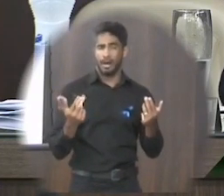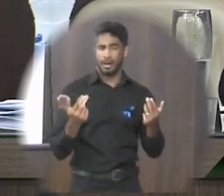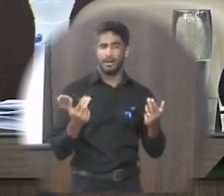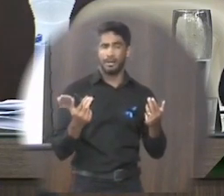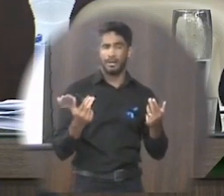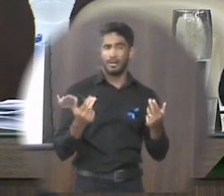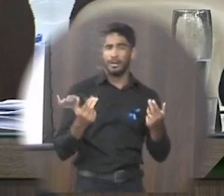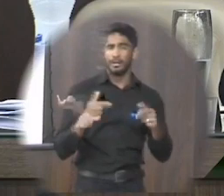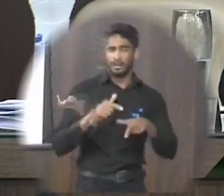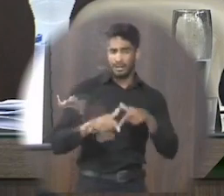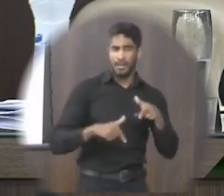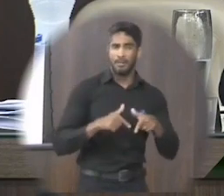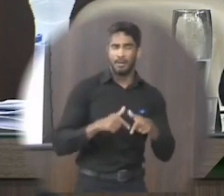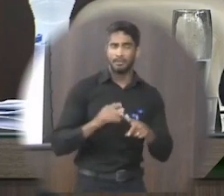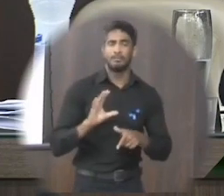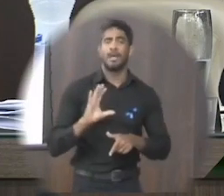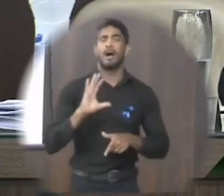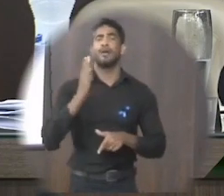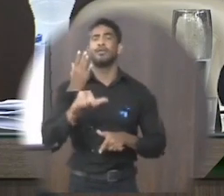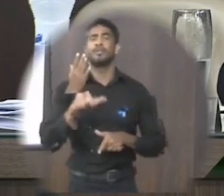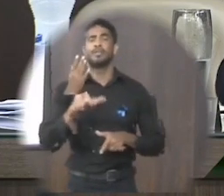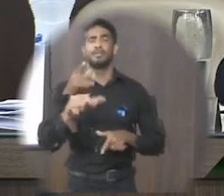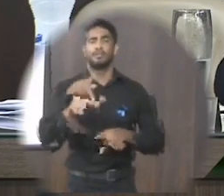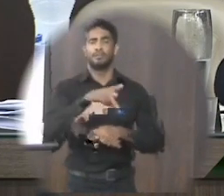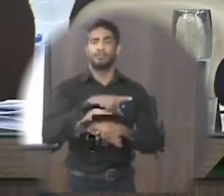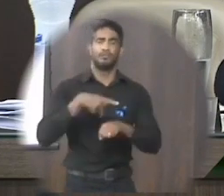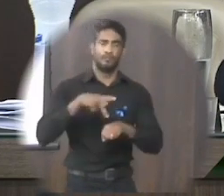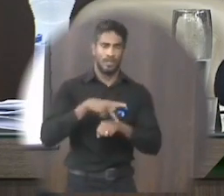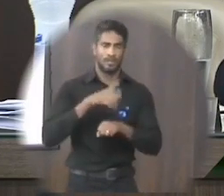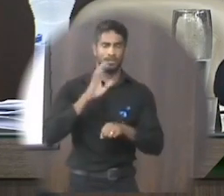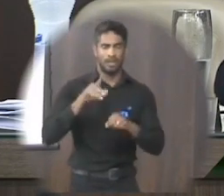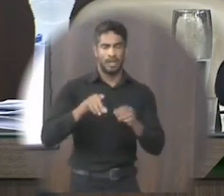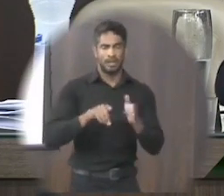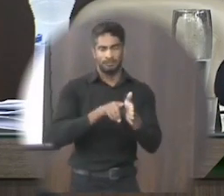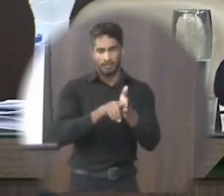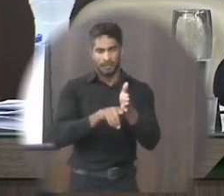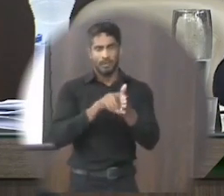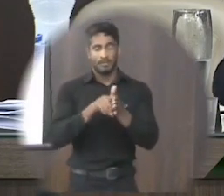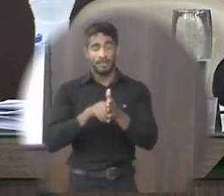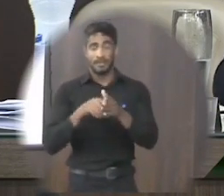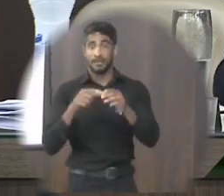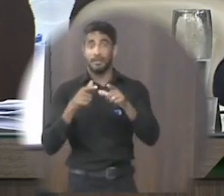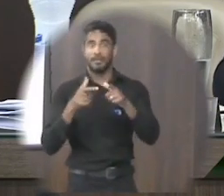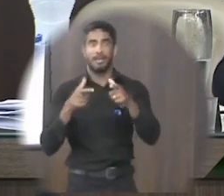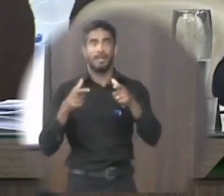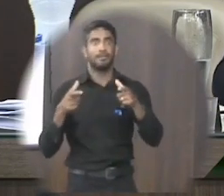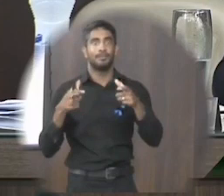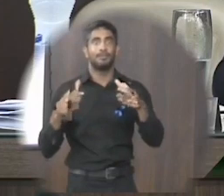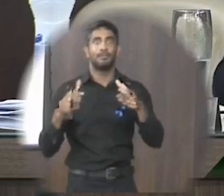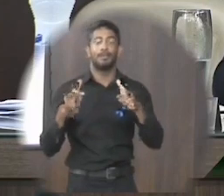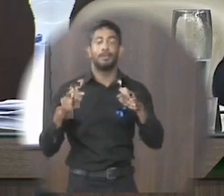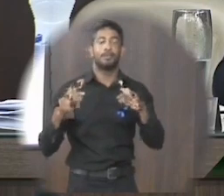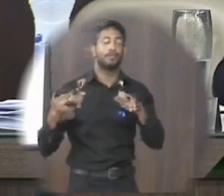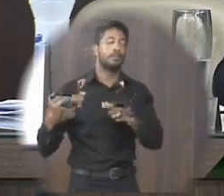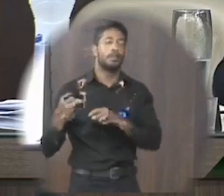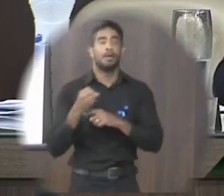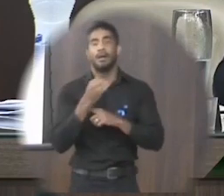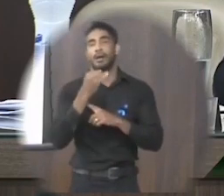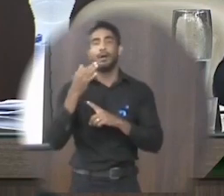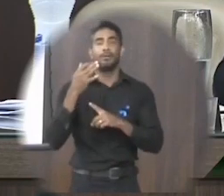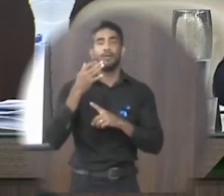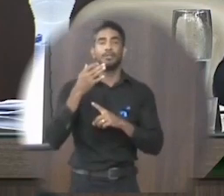que tem acontecido no país nos últimos anos, até fiz uma pesquisa, é muito grande o número